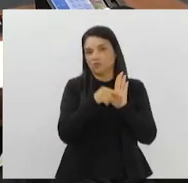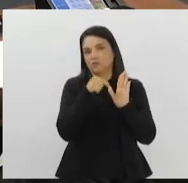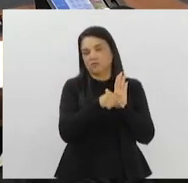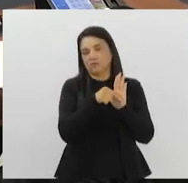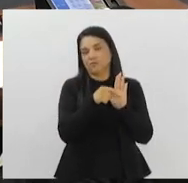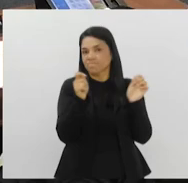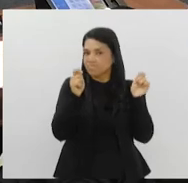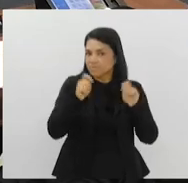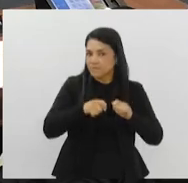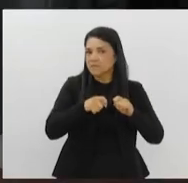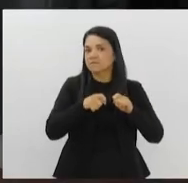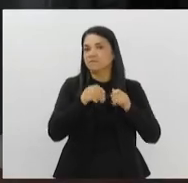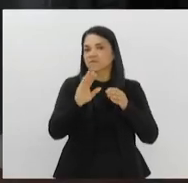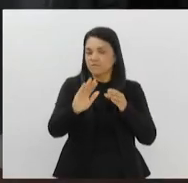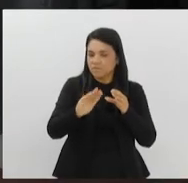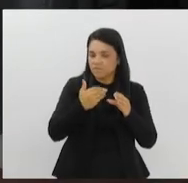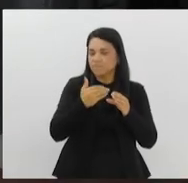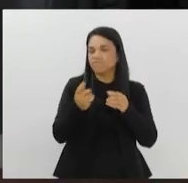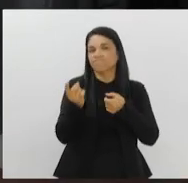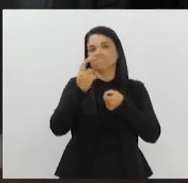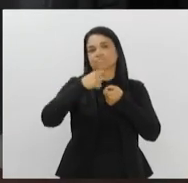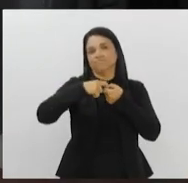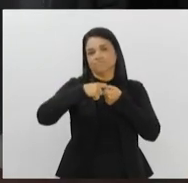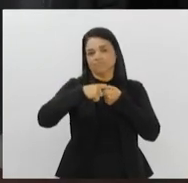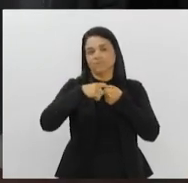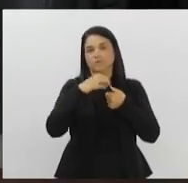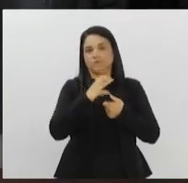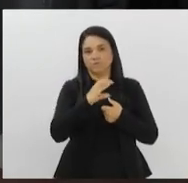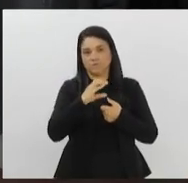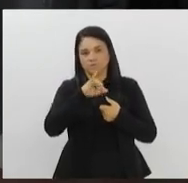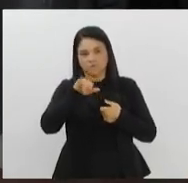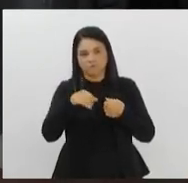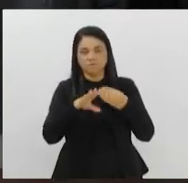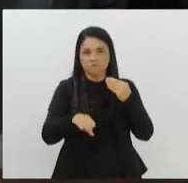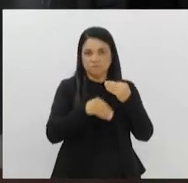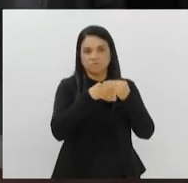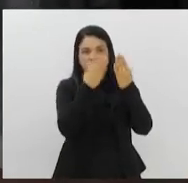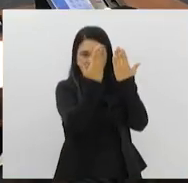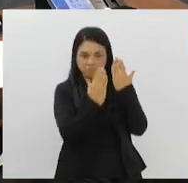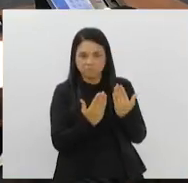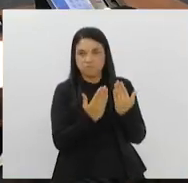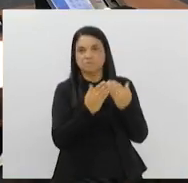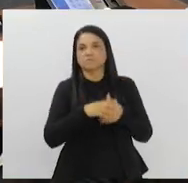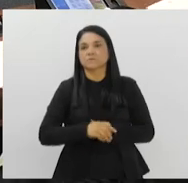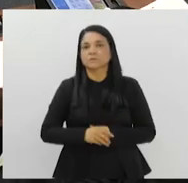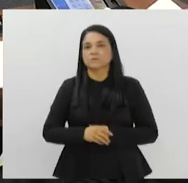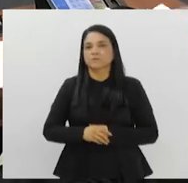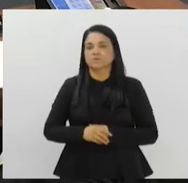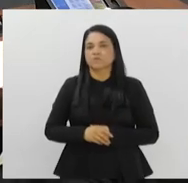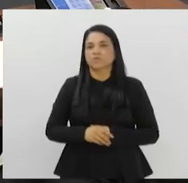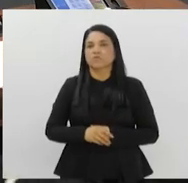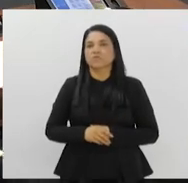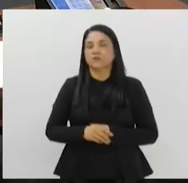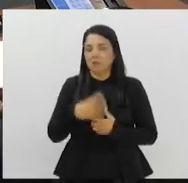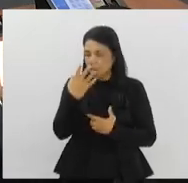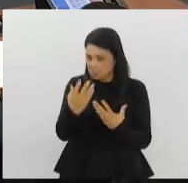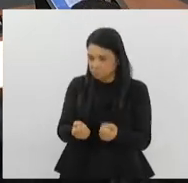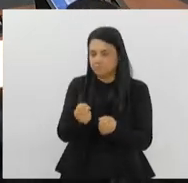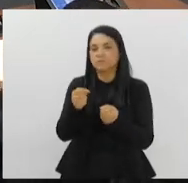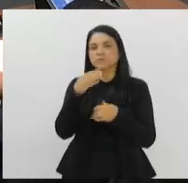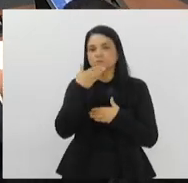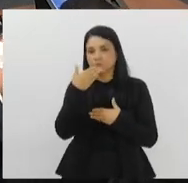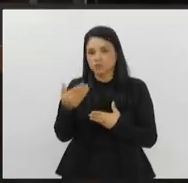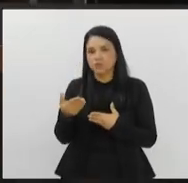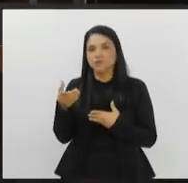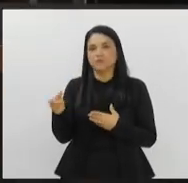a pena enviar novamente para que a gente possa fazer análise da anexação, por favor. Ok, está deferido o pedido de Vossa